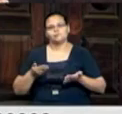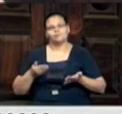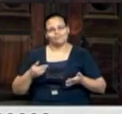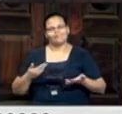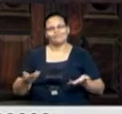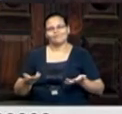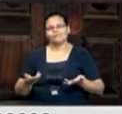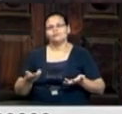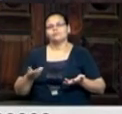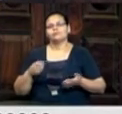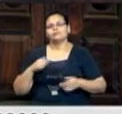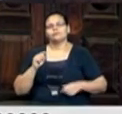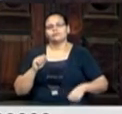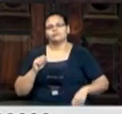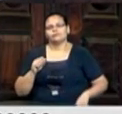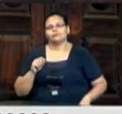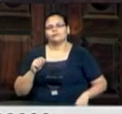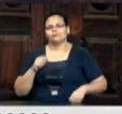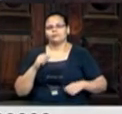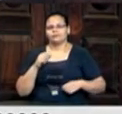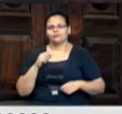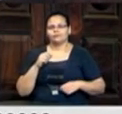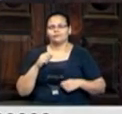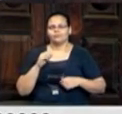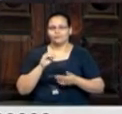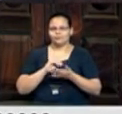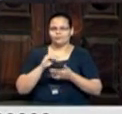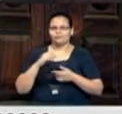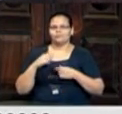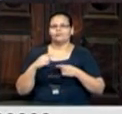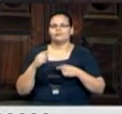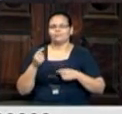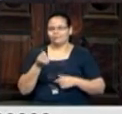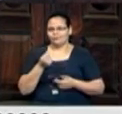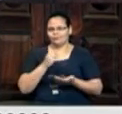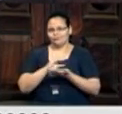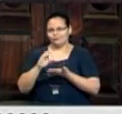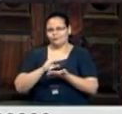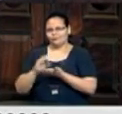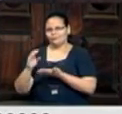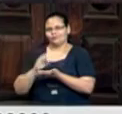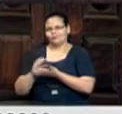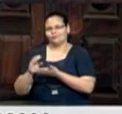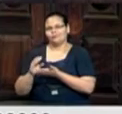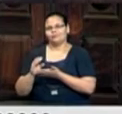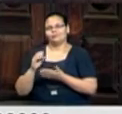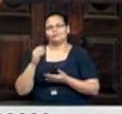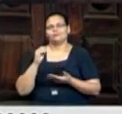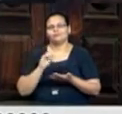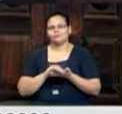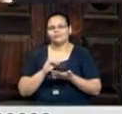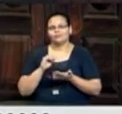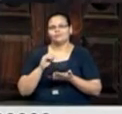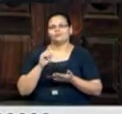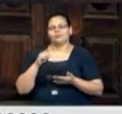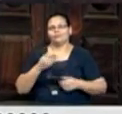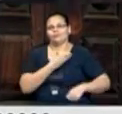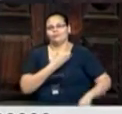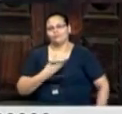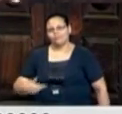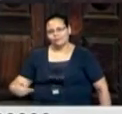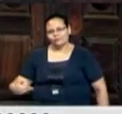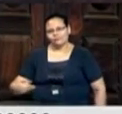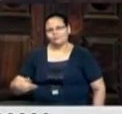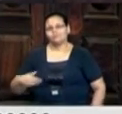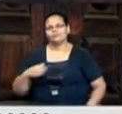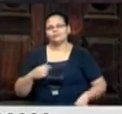ela pela malversação dos dinheiros do povo pelos